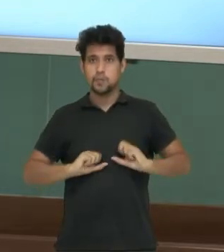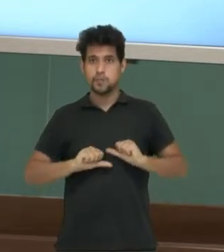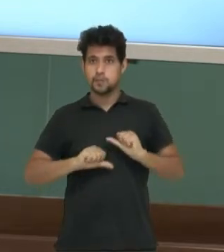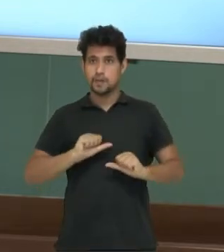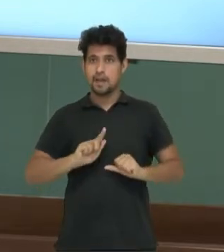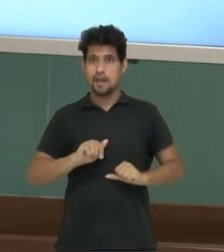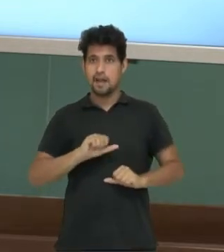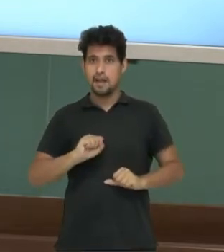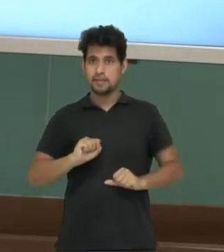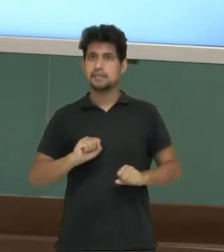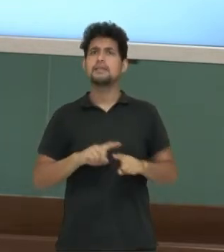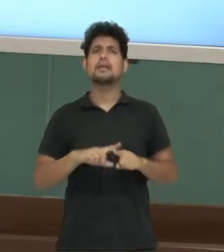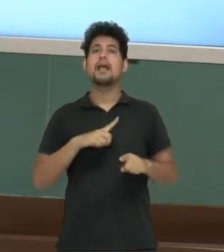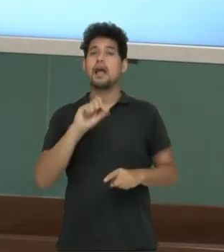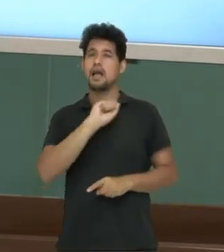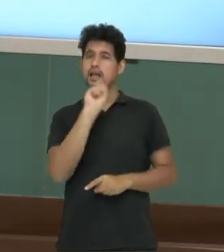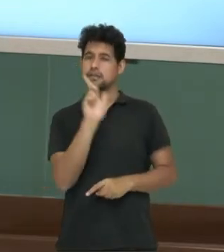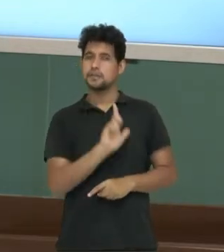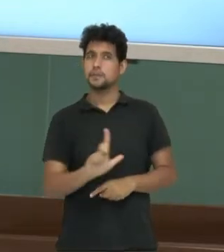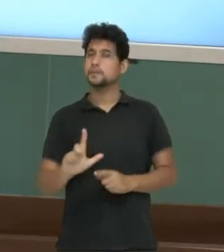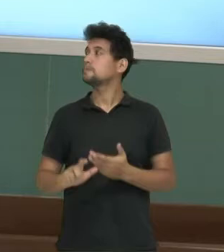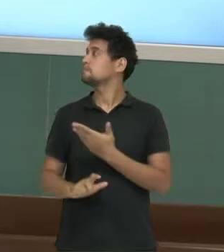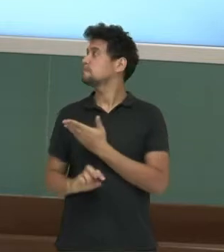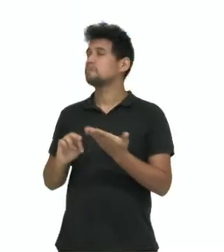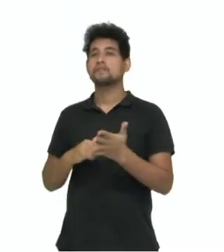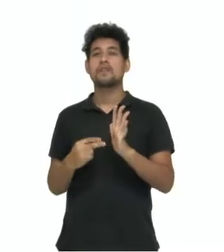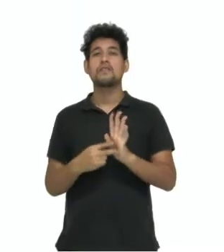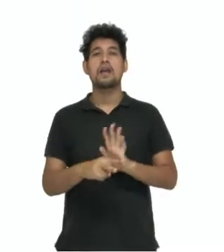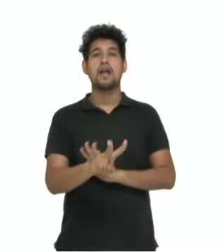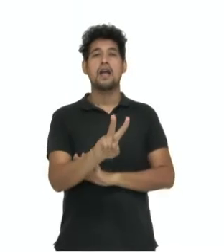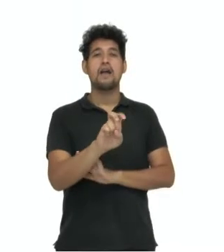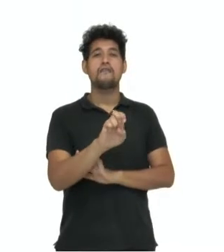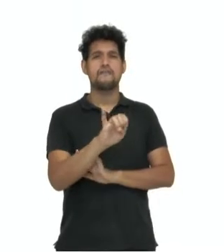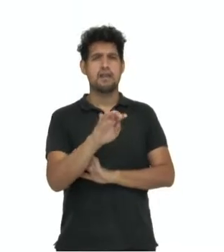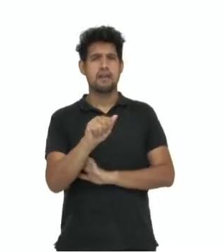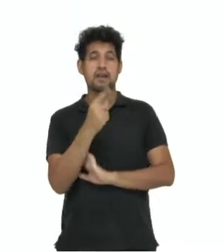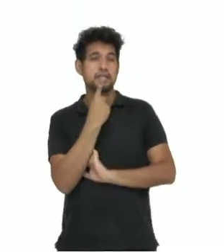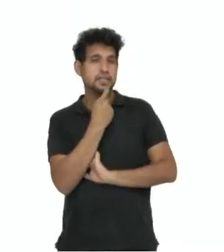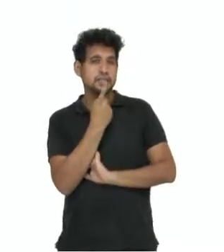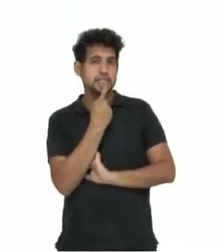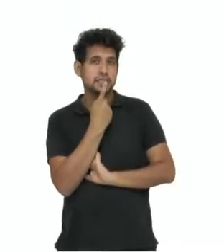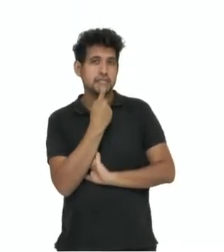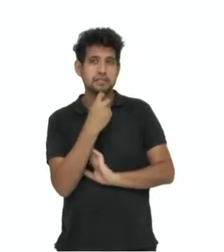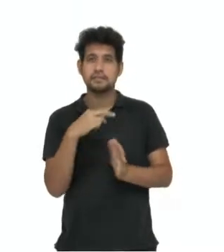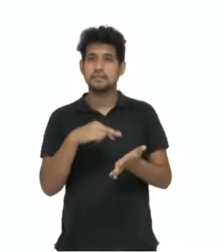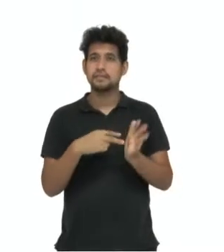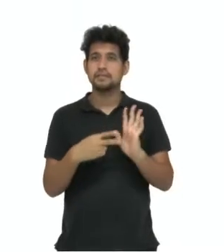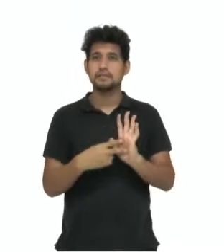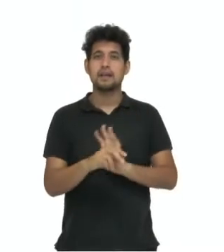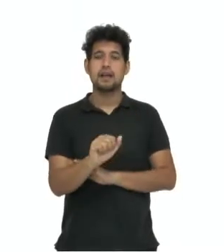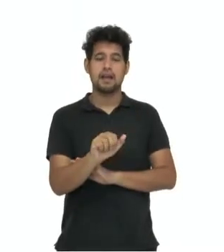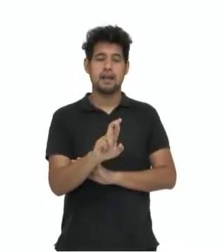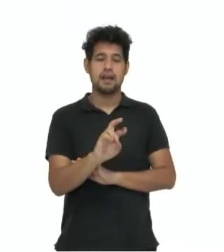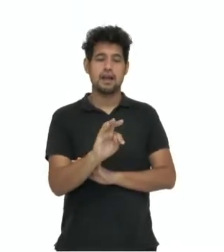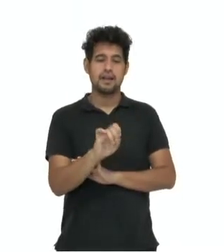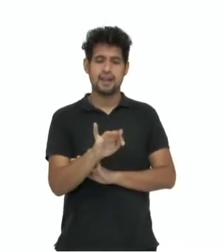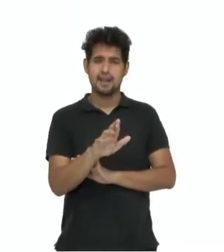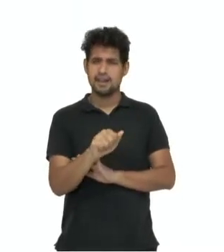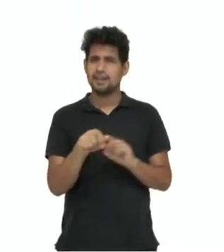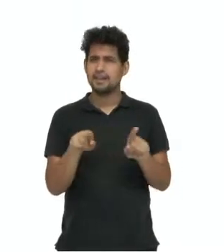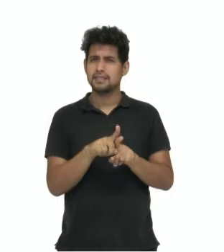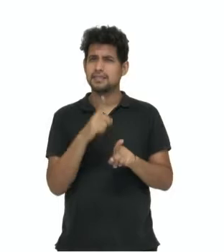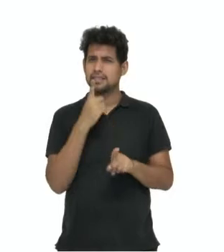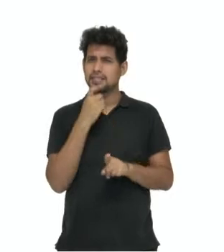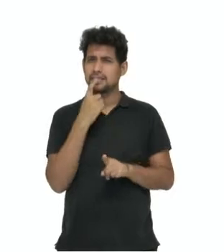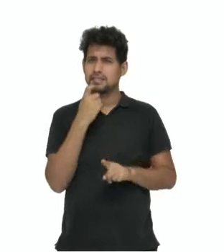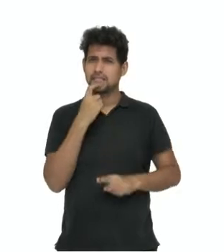gasosas. Então, tem ali a parte azul está sendo representada pelas veias, a parte vermelha seriam as artérias, por onde o sangue ali está circulando,